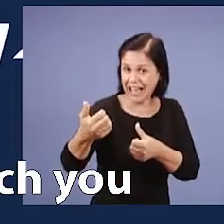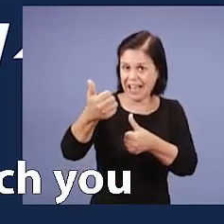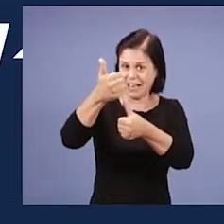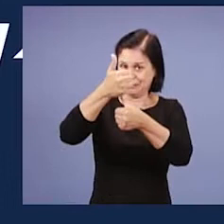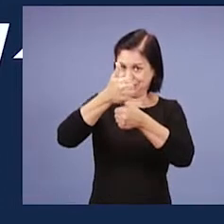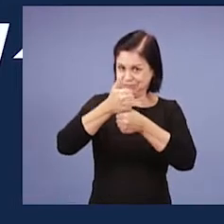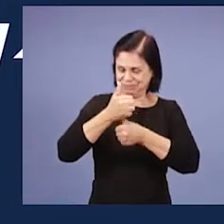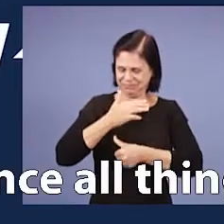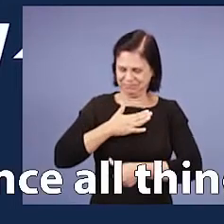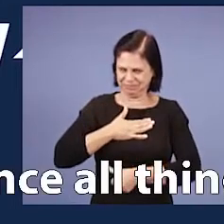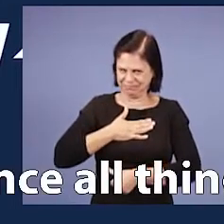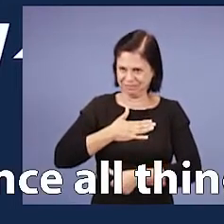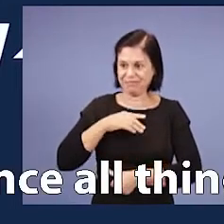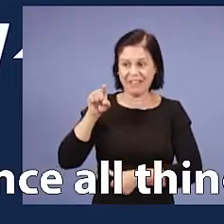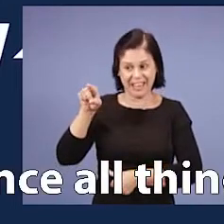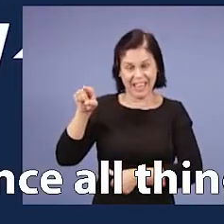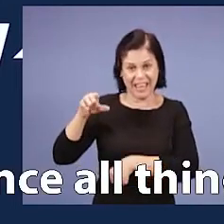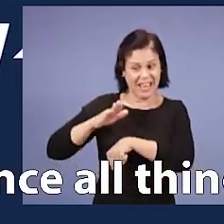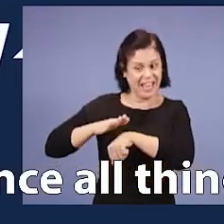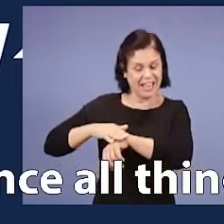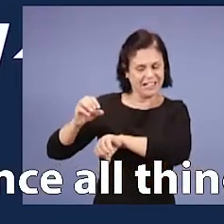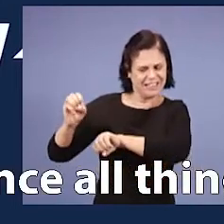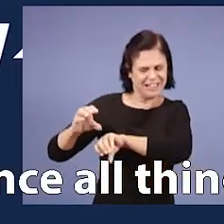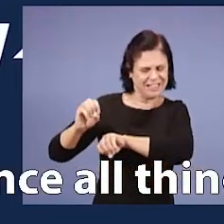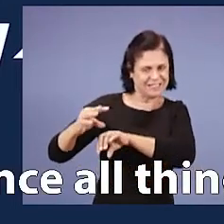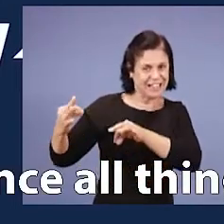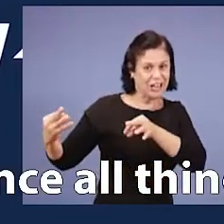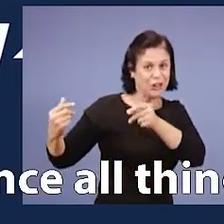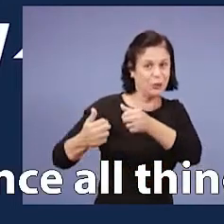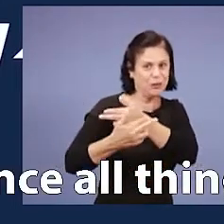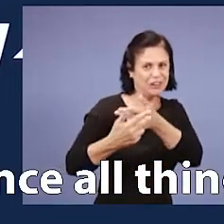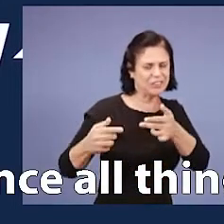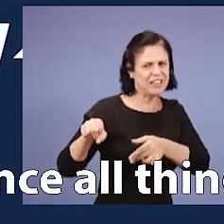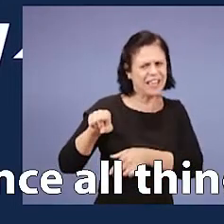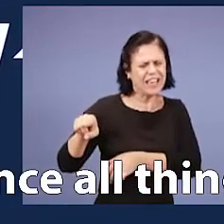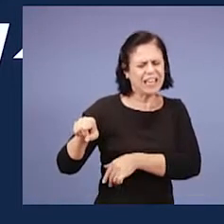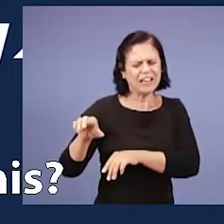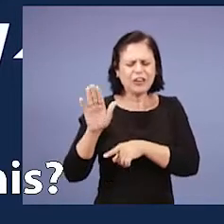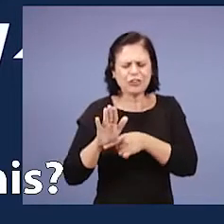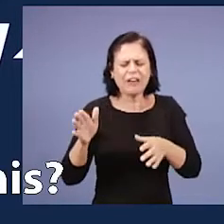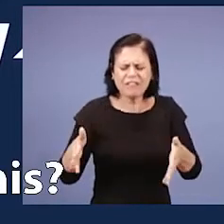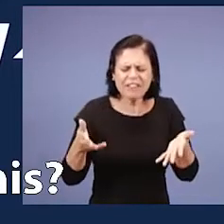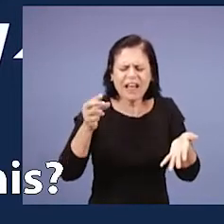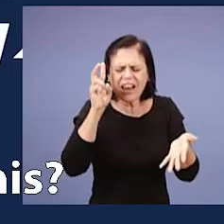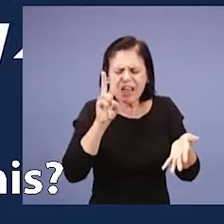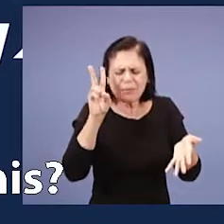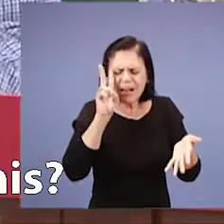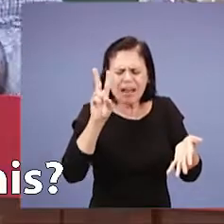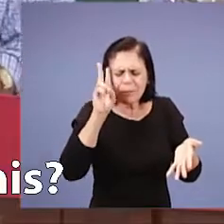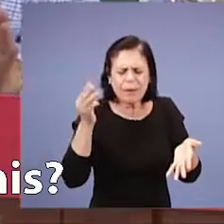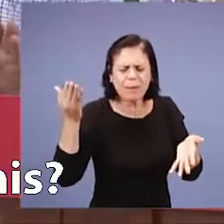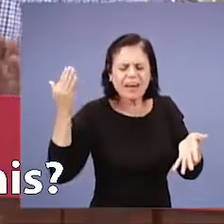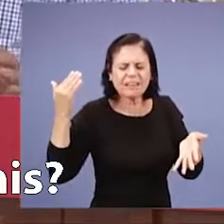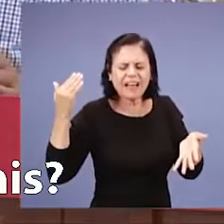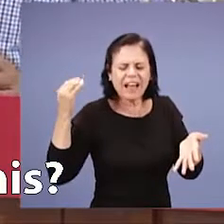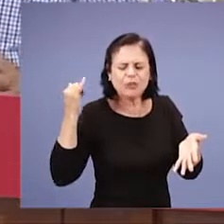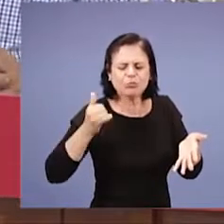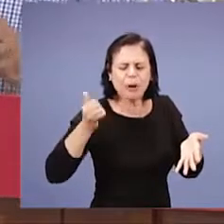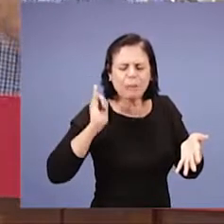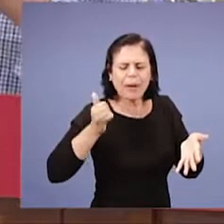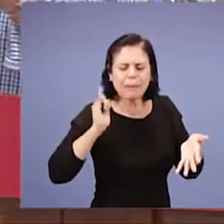você ensinar a todas as coisas e vos fará livrar de tudo quanto vos tenho dito quem faz